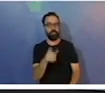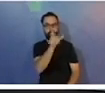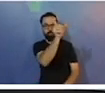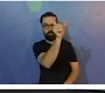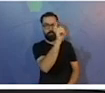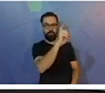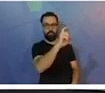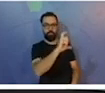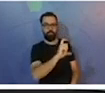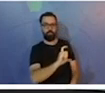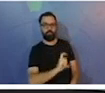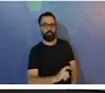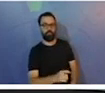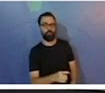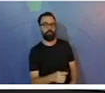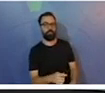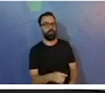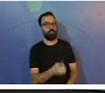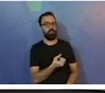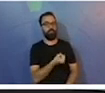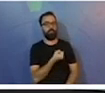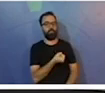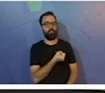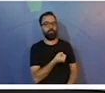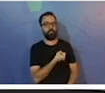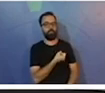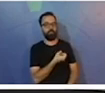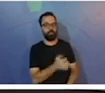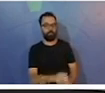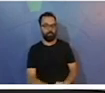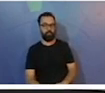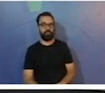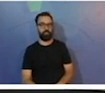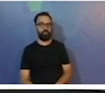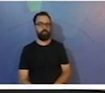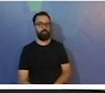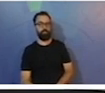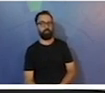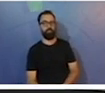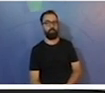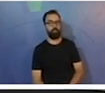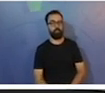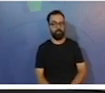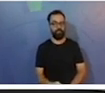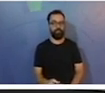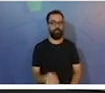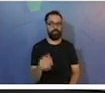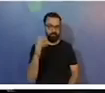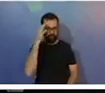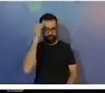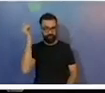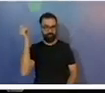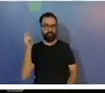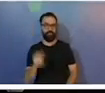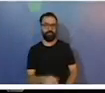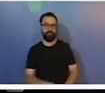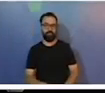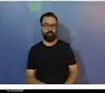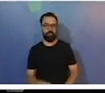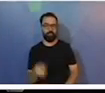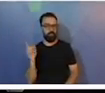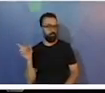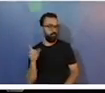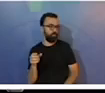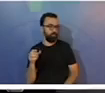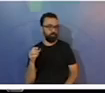E as linhas horizontais, nós identificamos com números. Fica fácil. A nossa amiguinha,